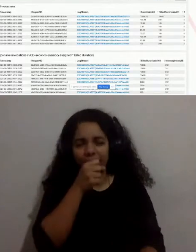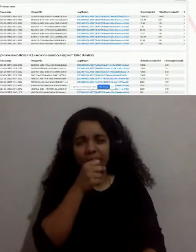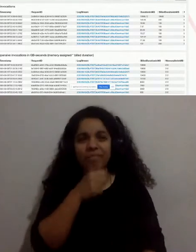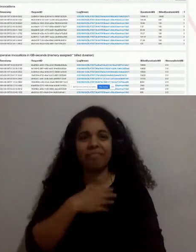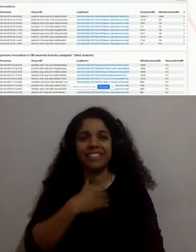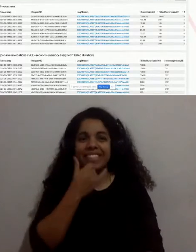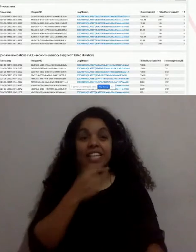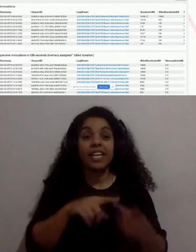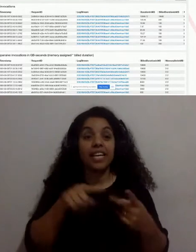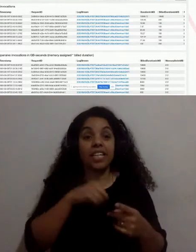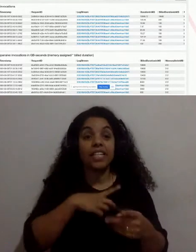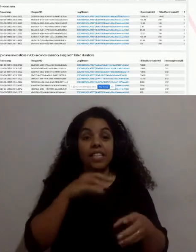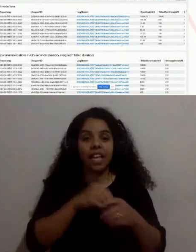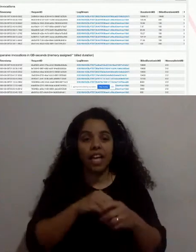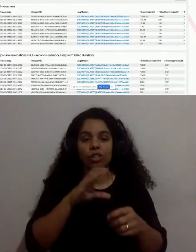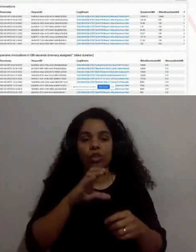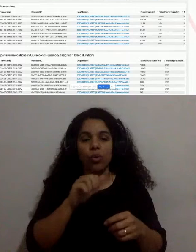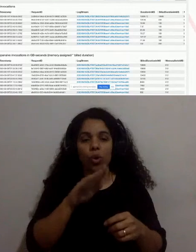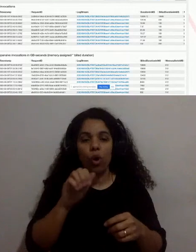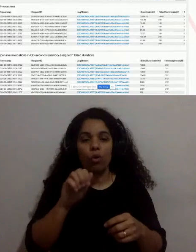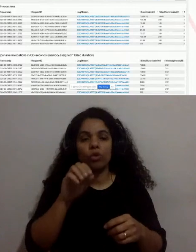que dentro do CloudWatch